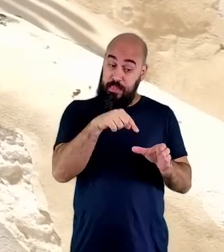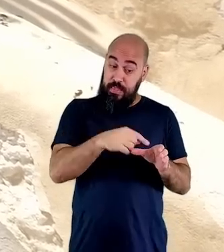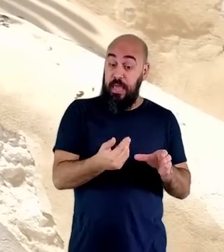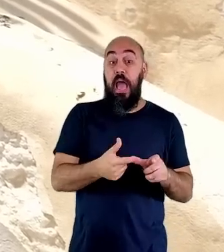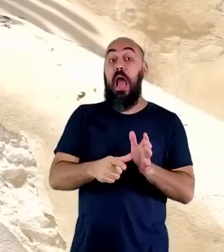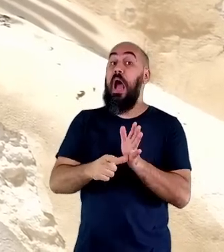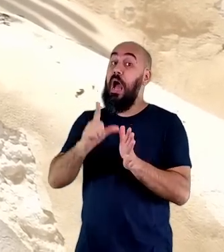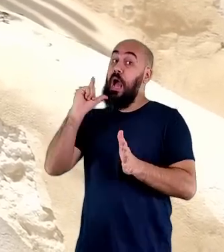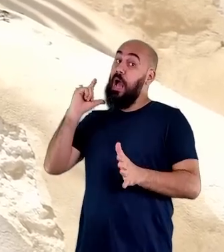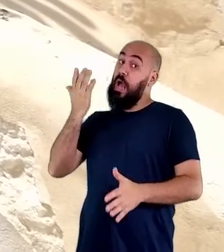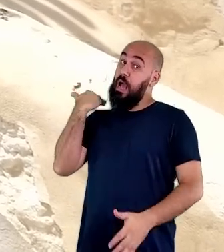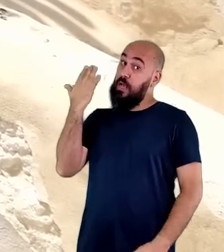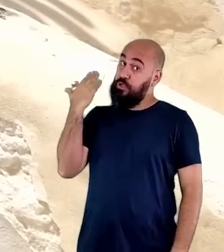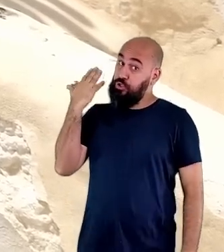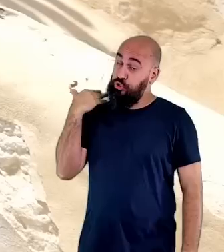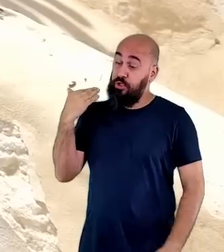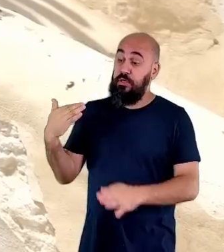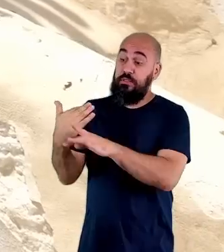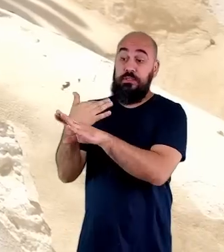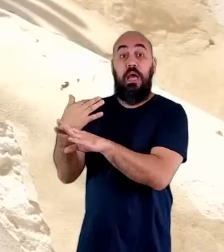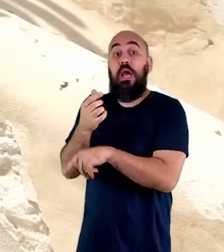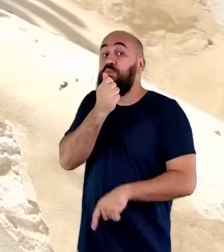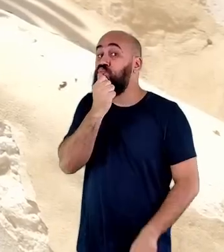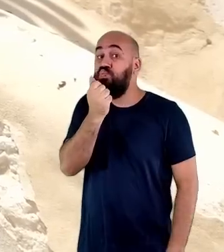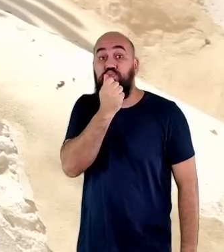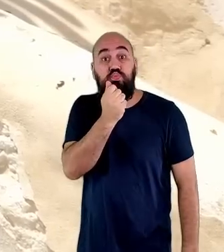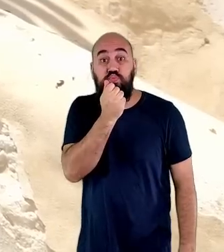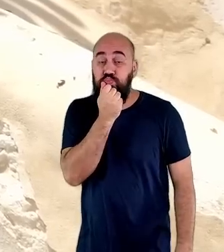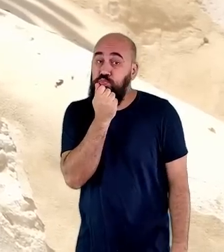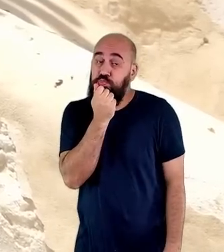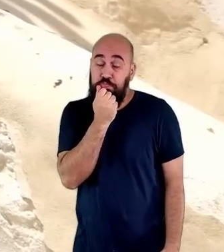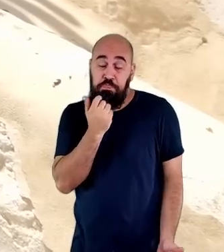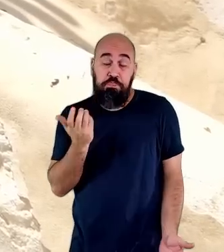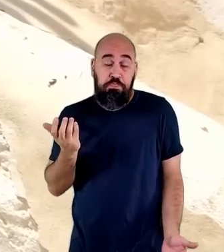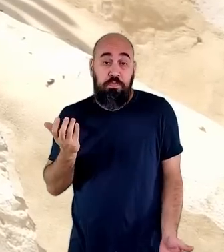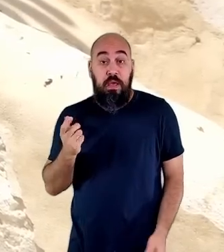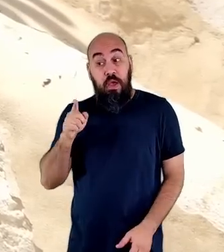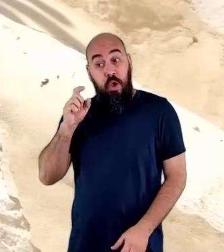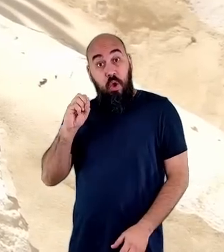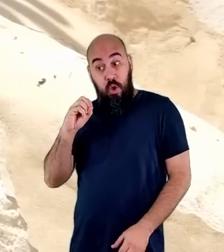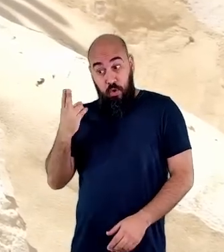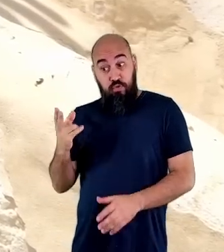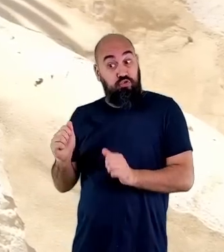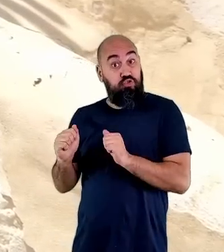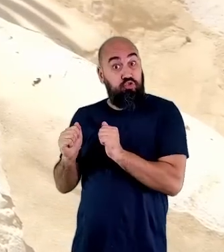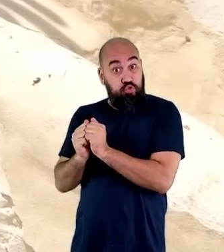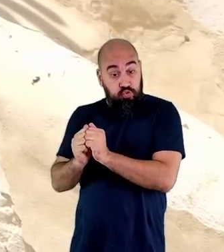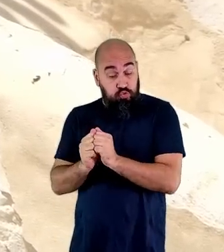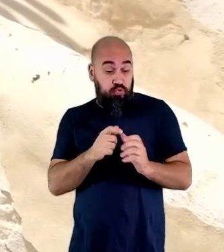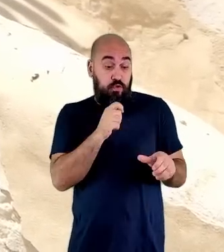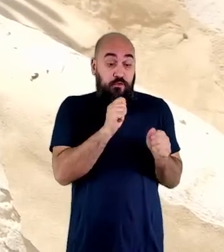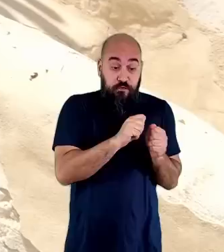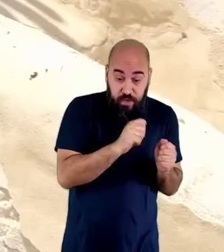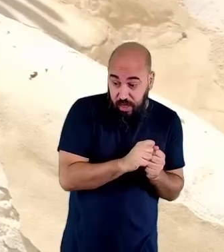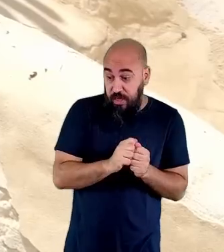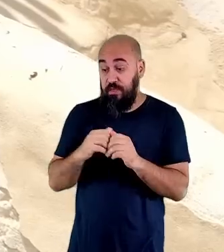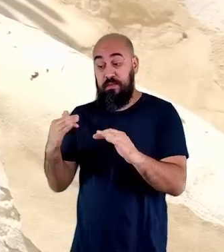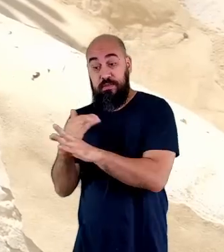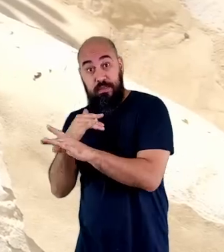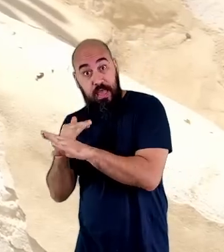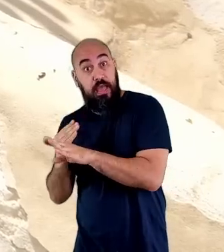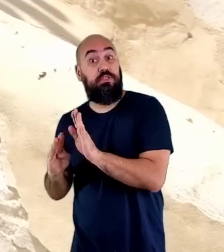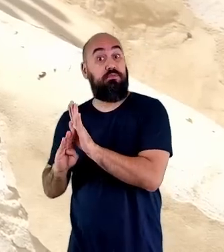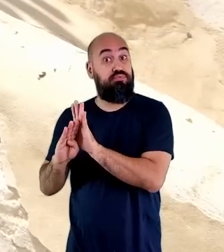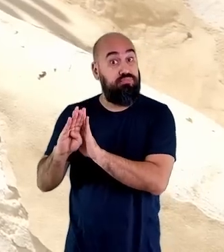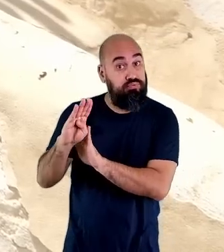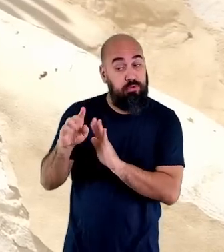da cidade, ou até do ferro 1, e que ele estaria aqui quando Beersheba alcançou a sua maior imponência,